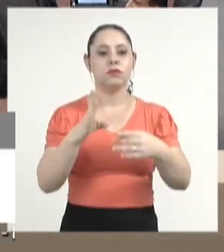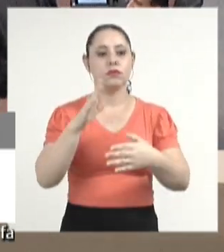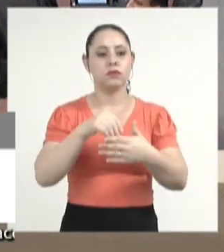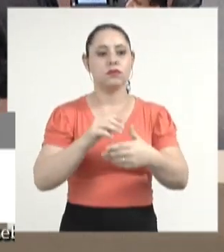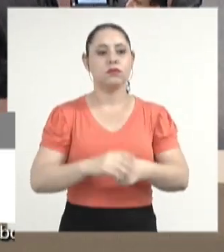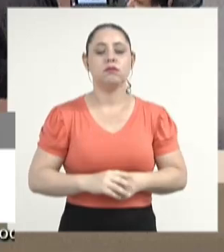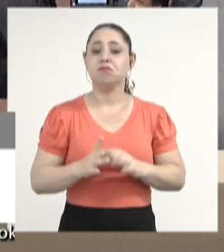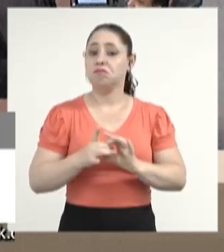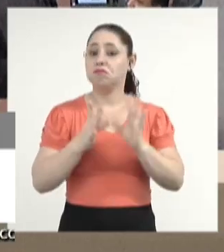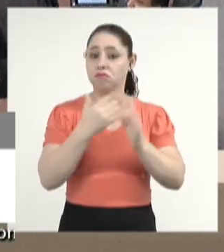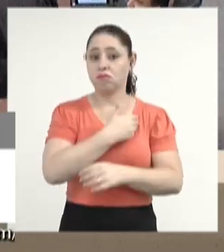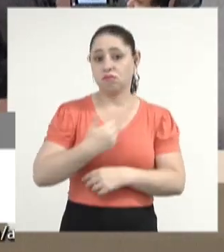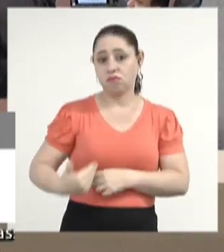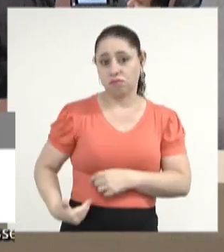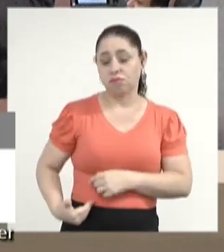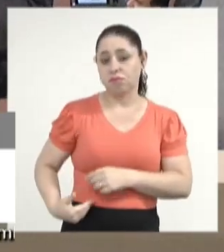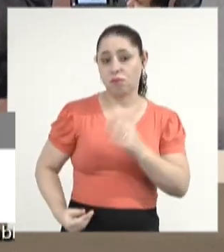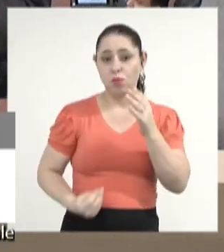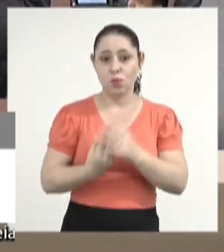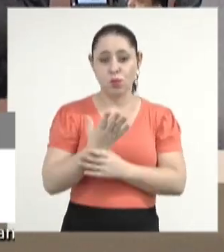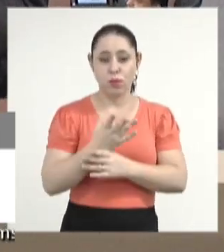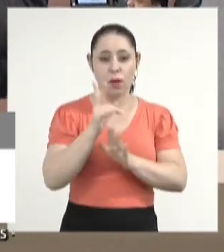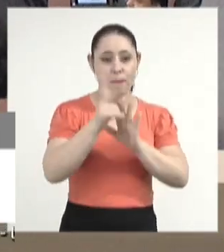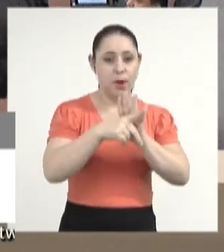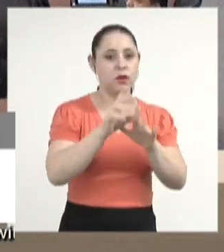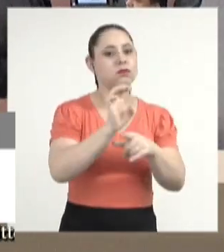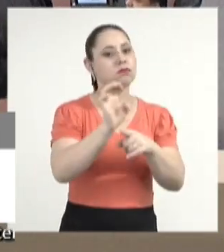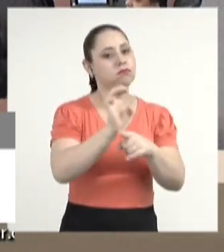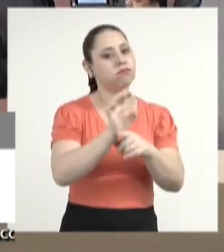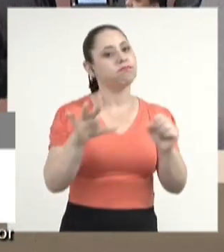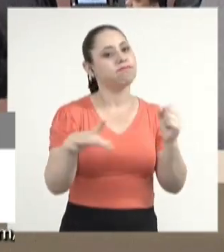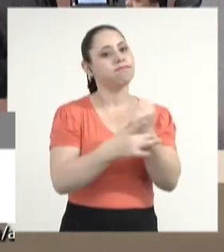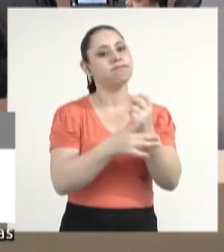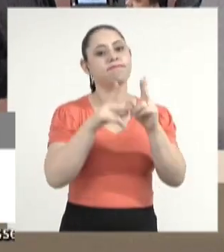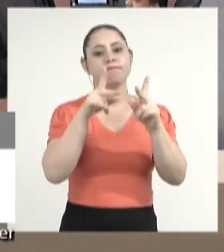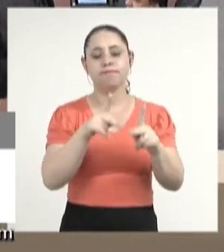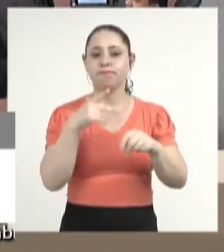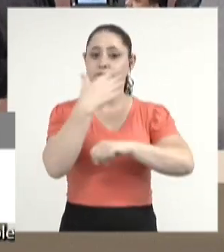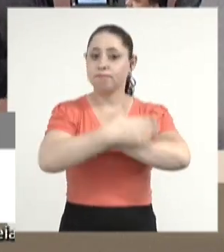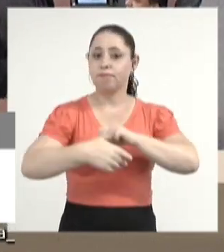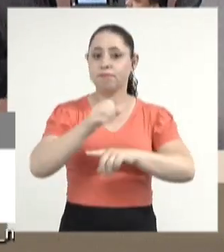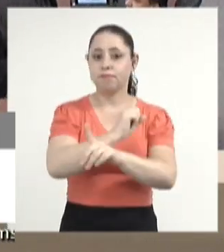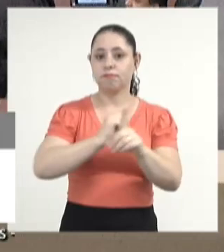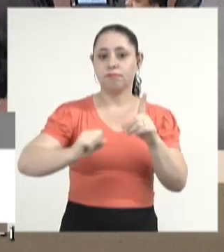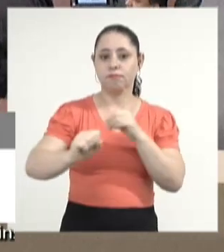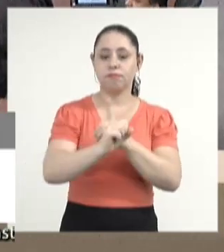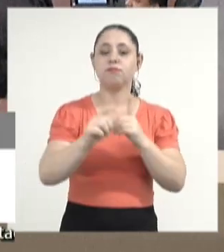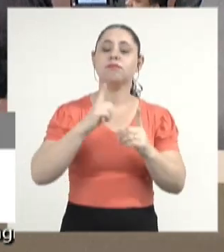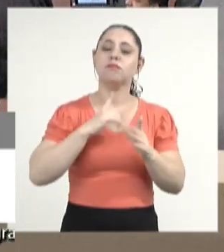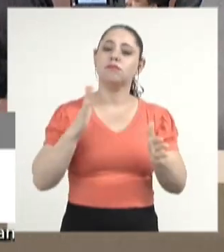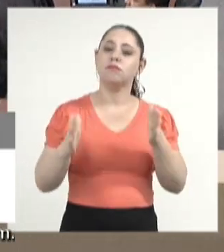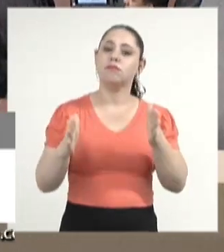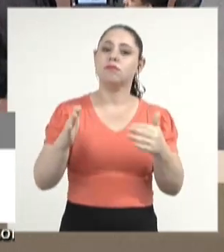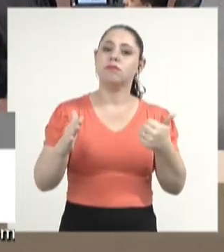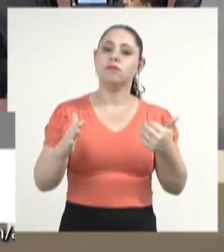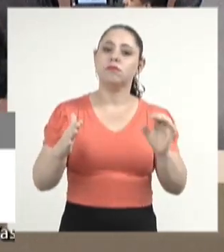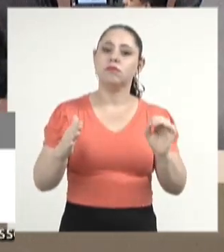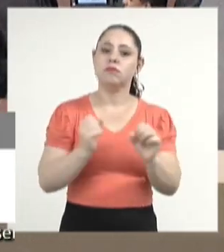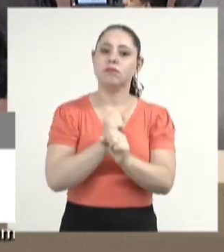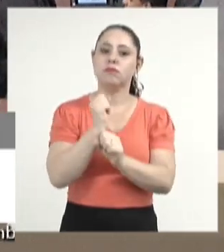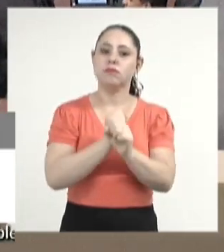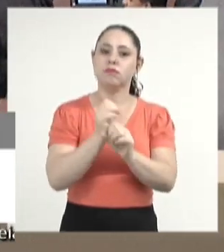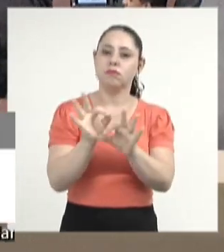autoriza, o governador a instituir o Plano Estadual de Segurança Pública e Defesa Social. Terá duração de 10